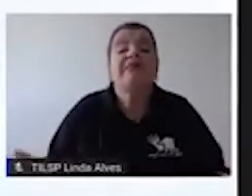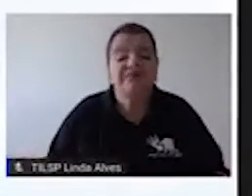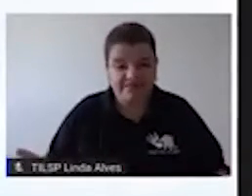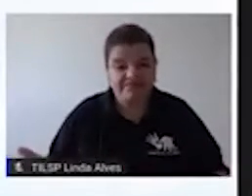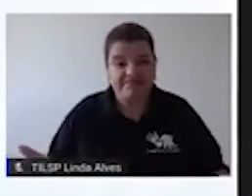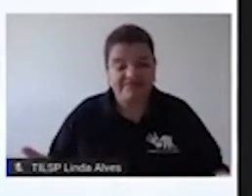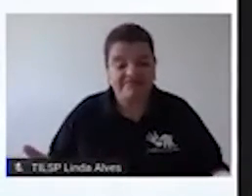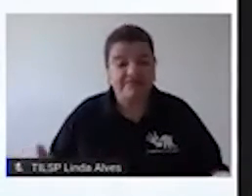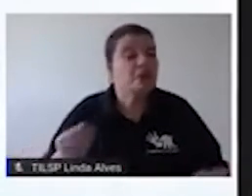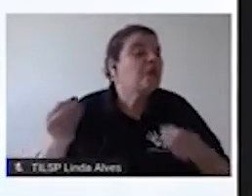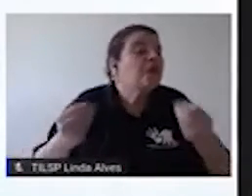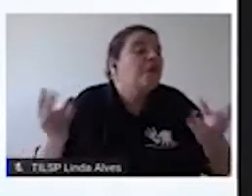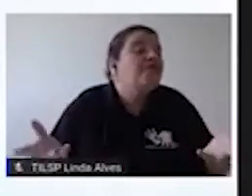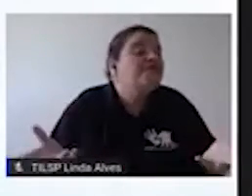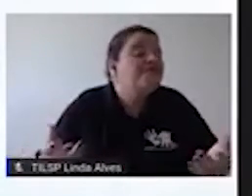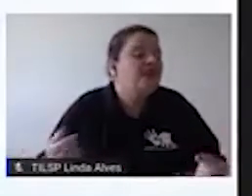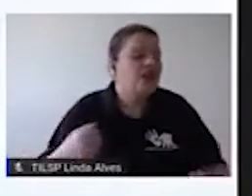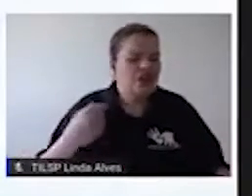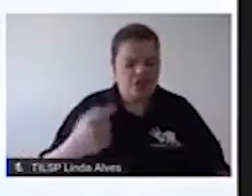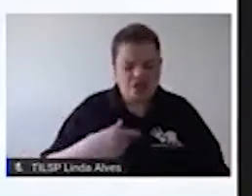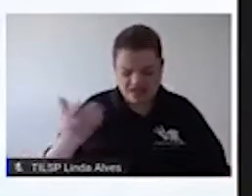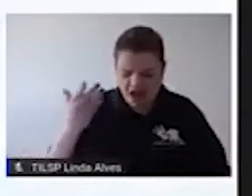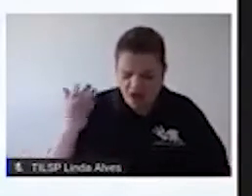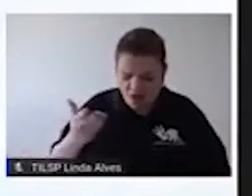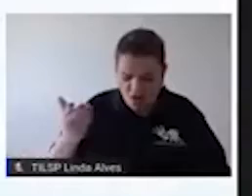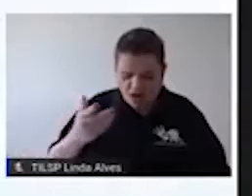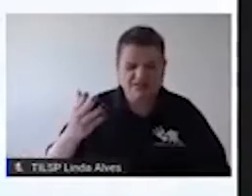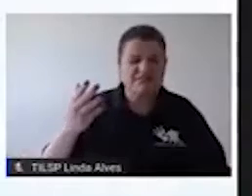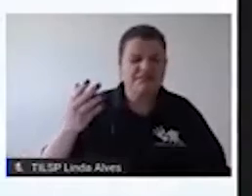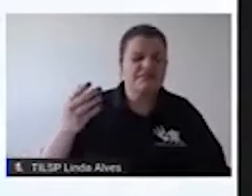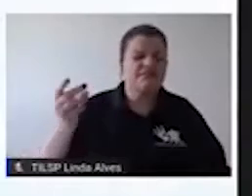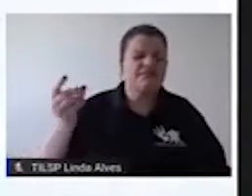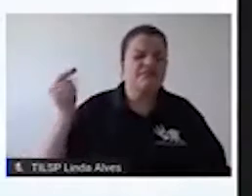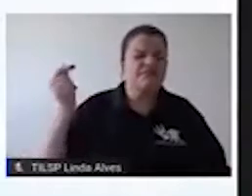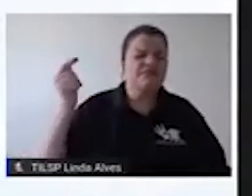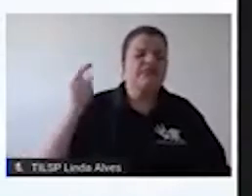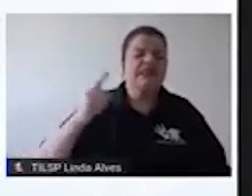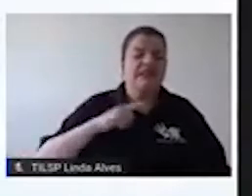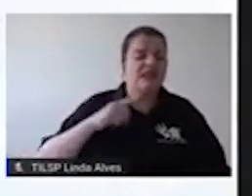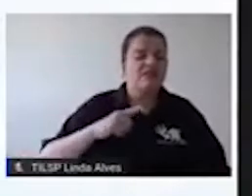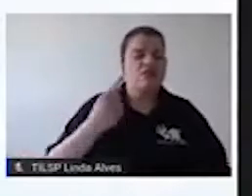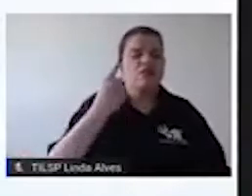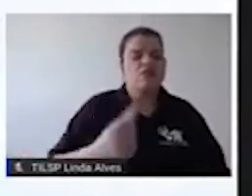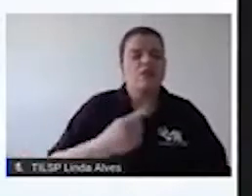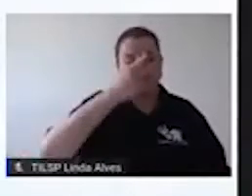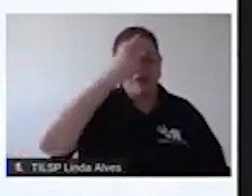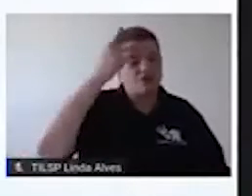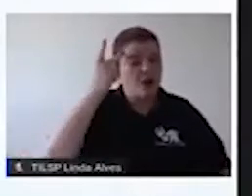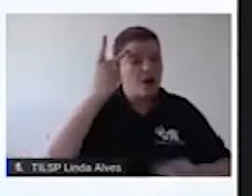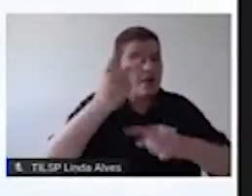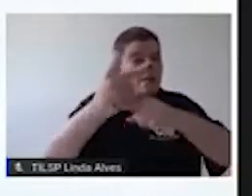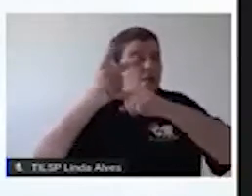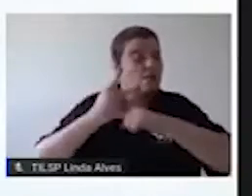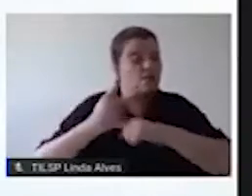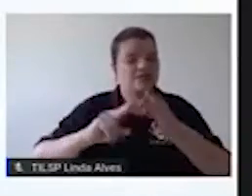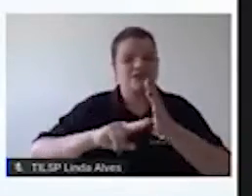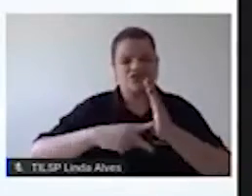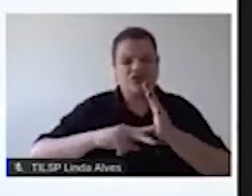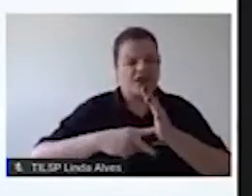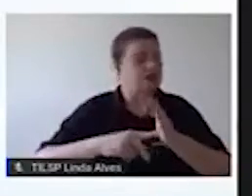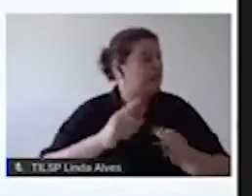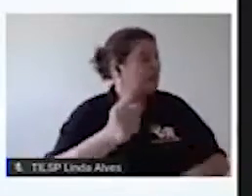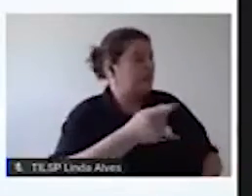né? Recentemente, a gente teve uma situação de uma pessoa que procurou nosso sindicato, não era nem da